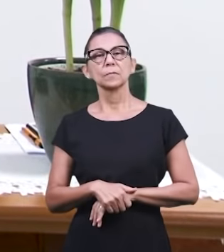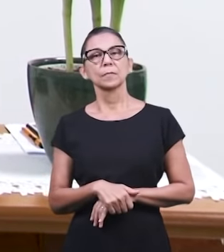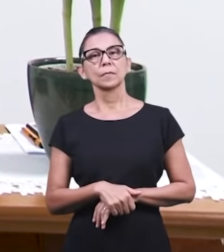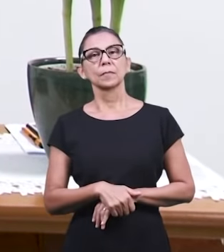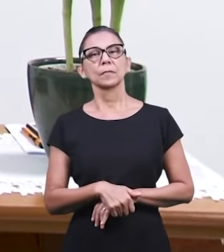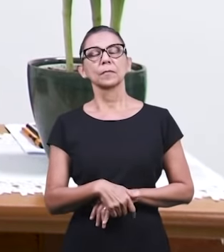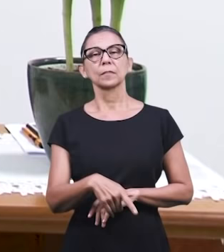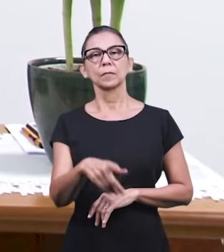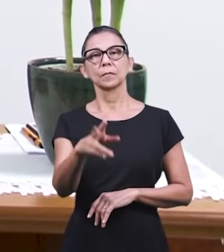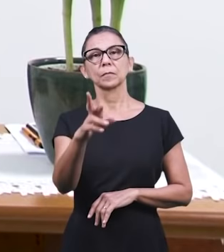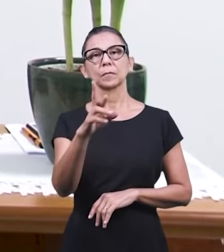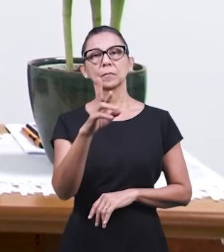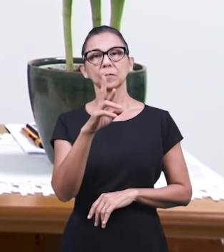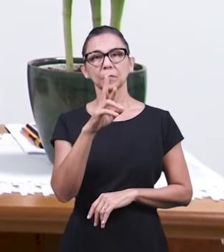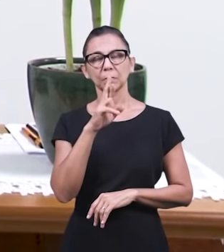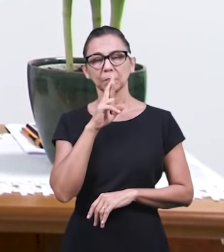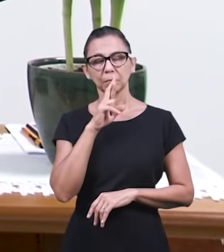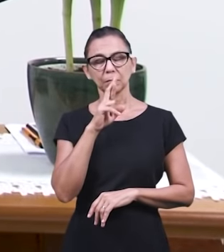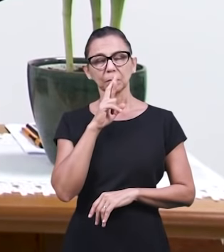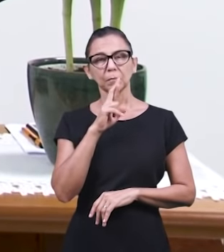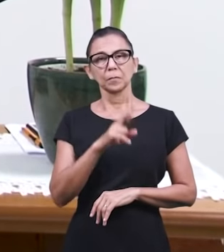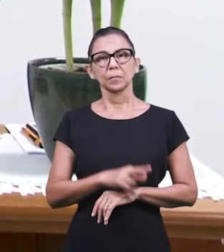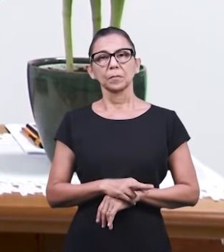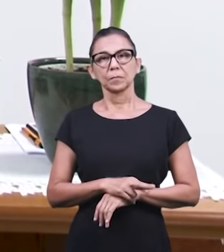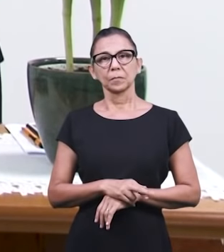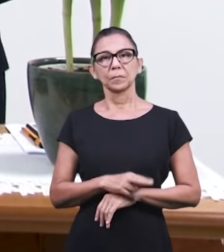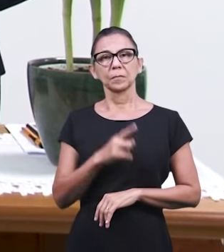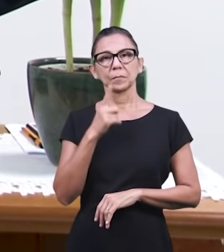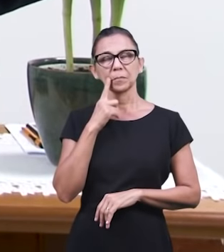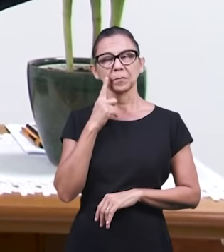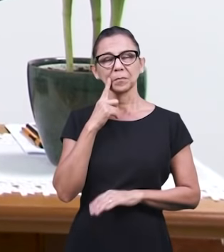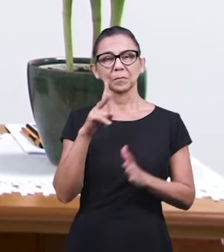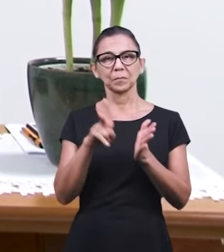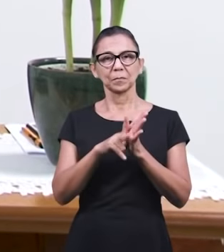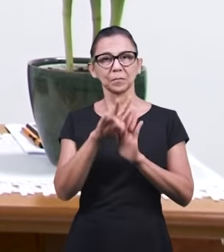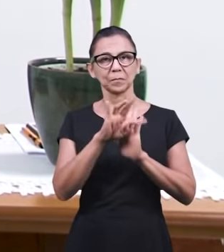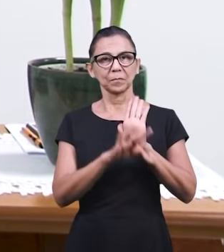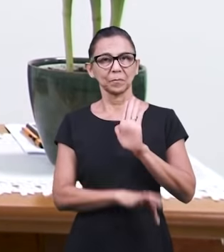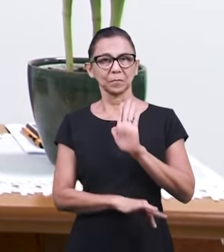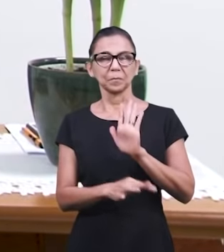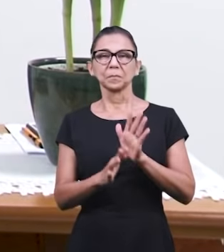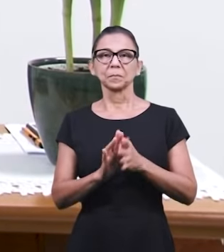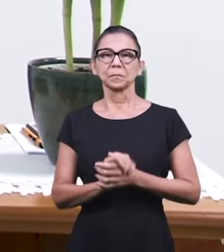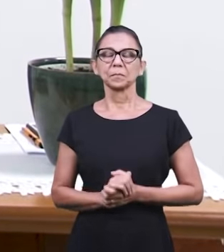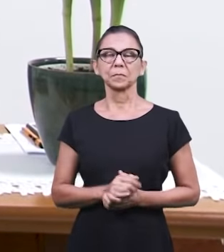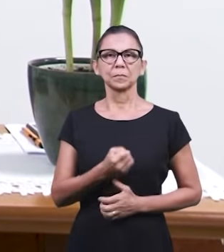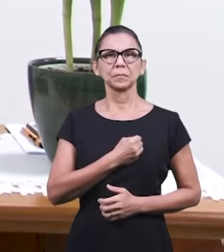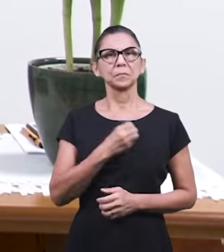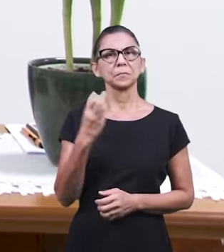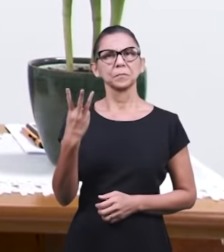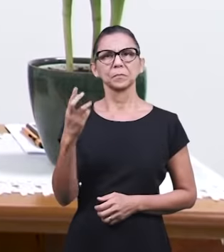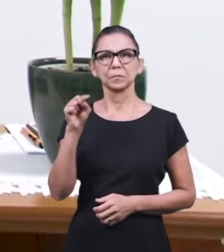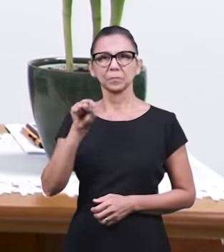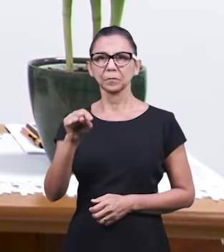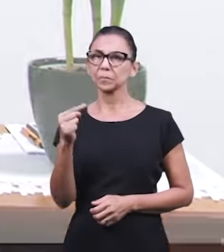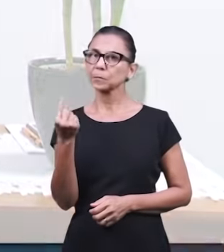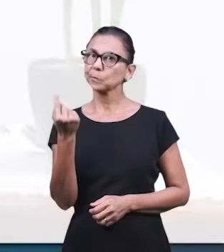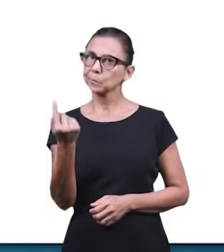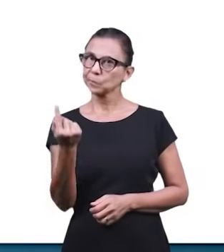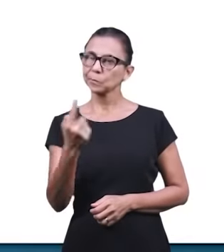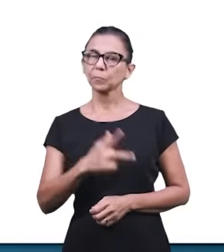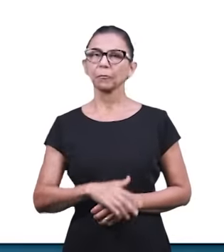as respostas são extraídas dos próprios textos. Amém? Vamos seguir então. A pergunta